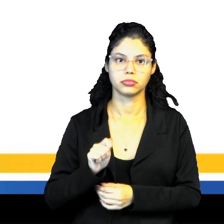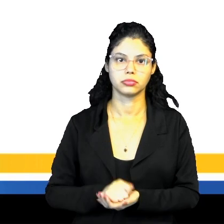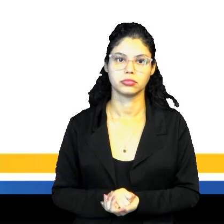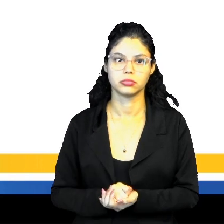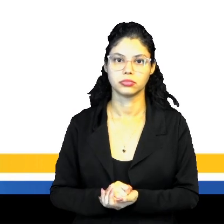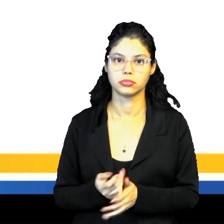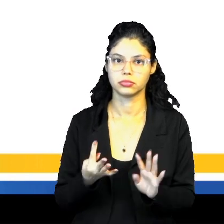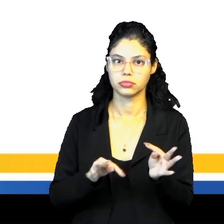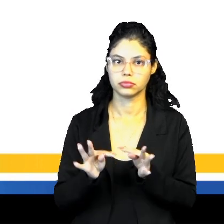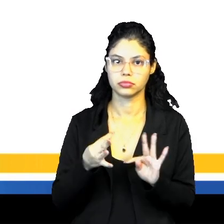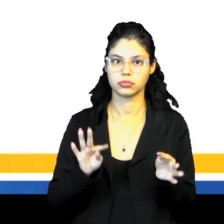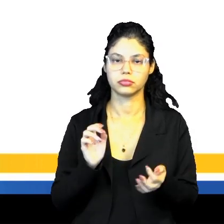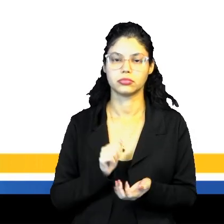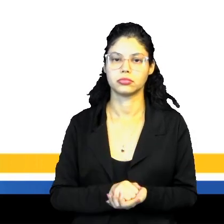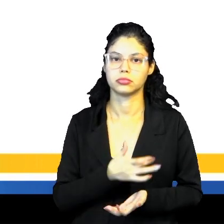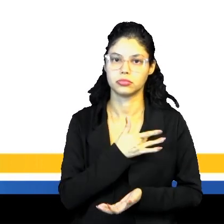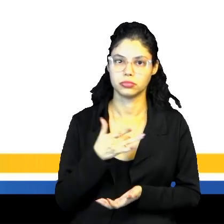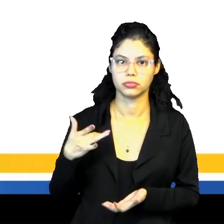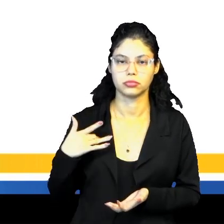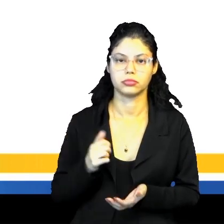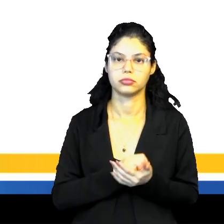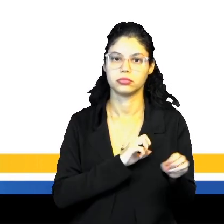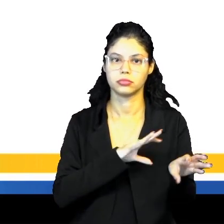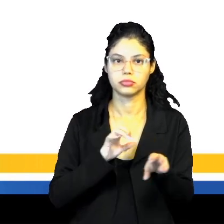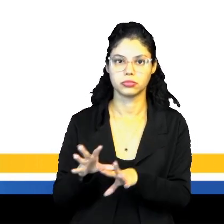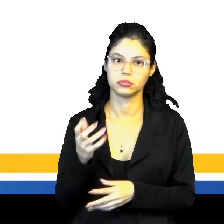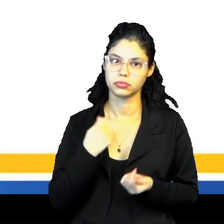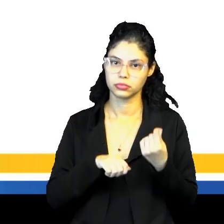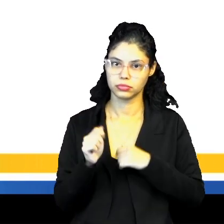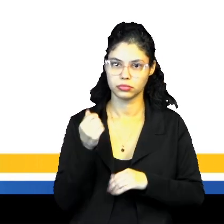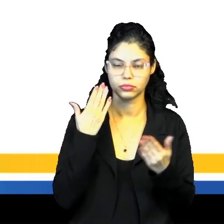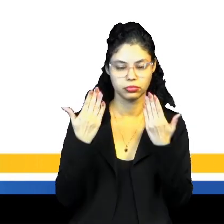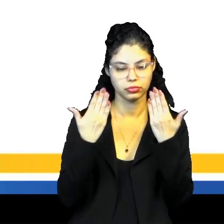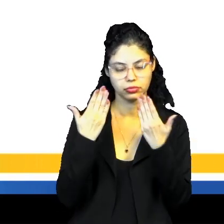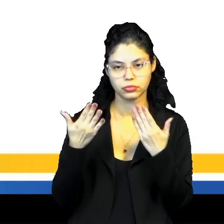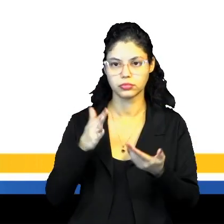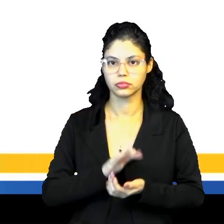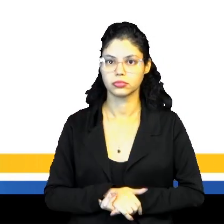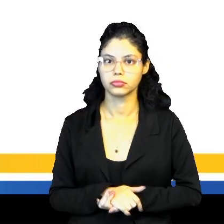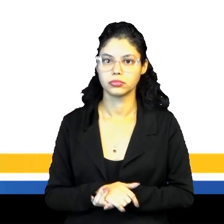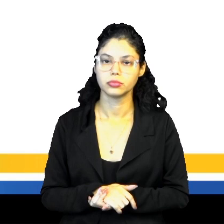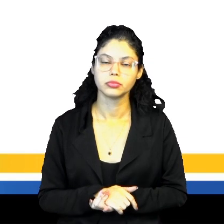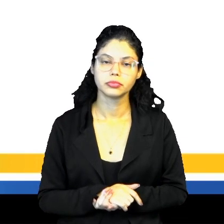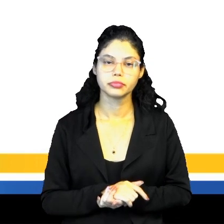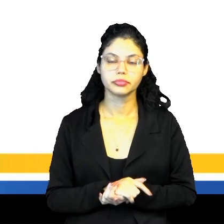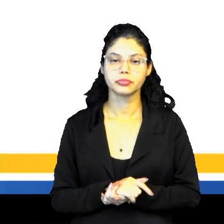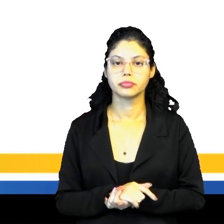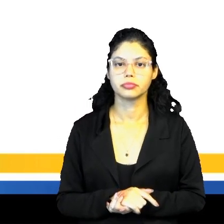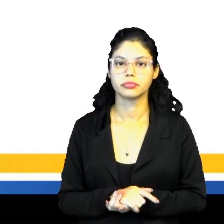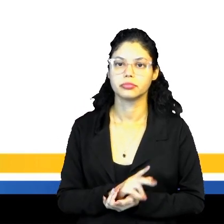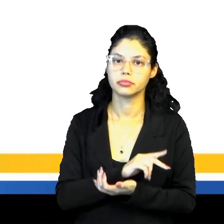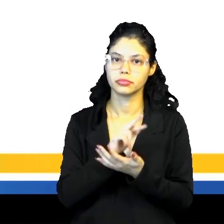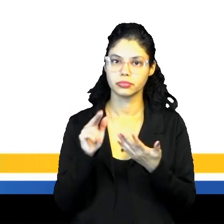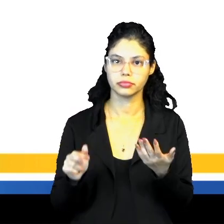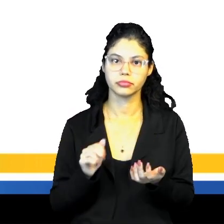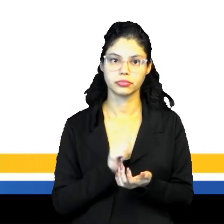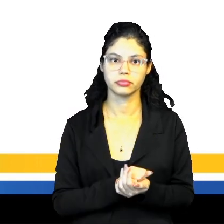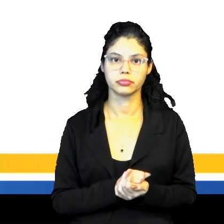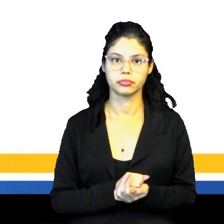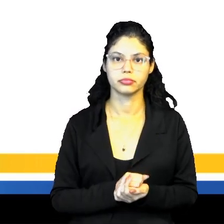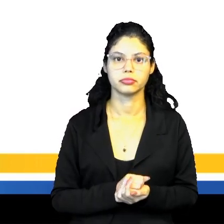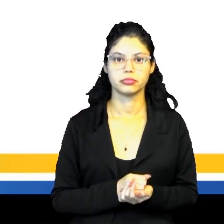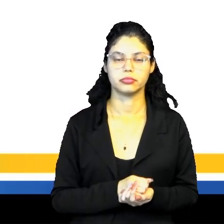ecologia, tecnologia, la saúde, educação, economia e psicologia, Então nós temos aí as áreas,